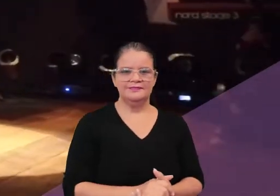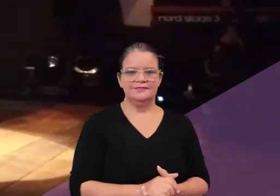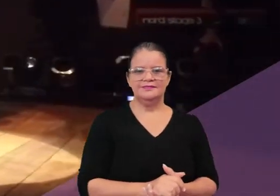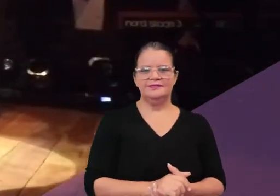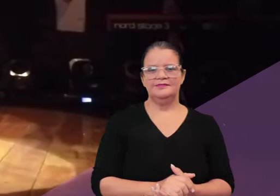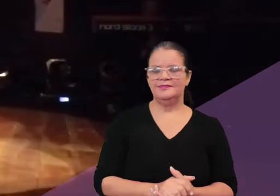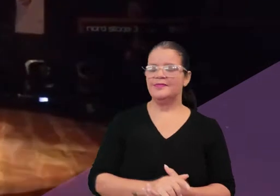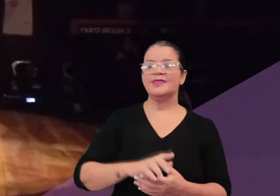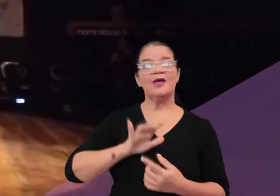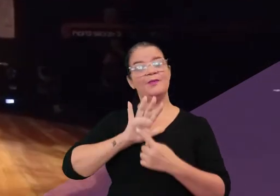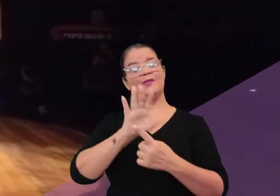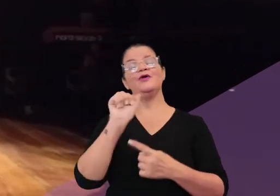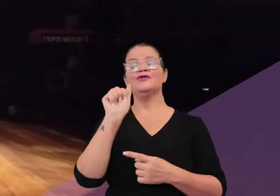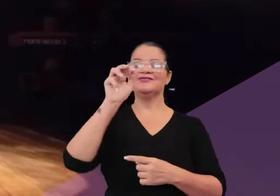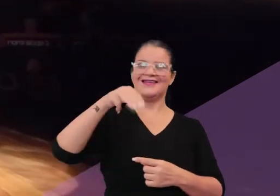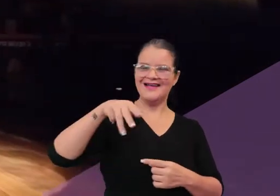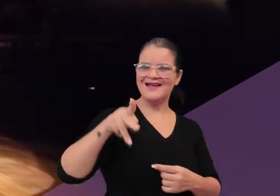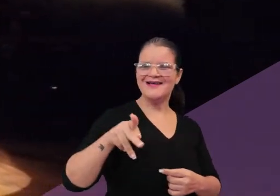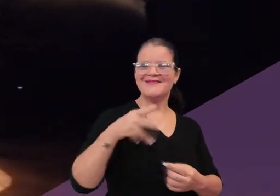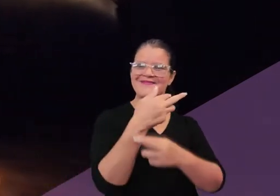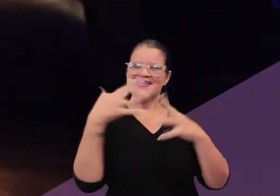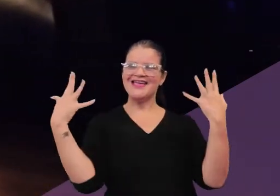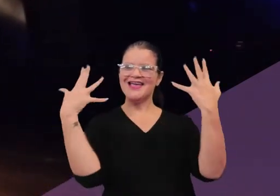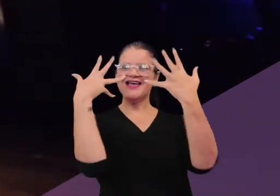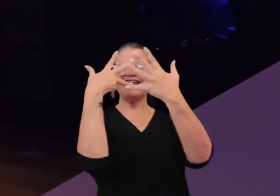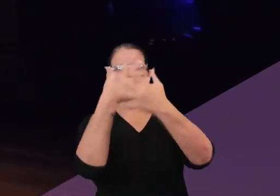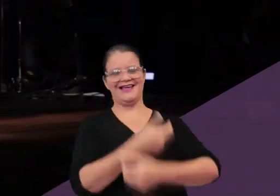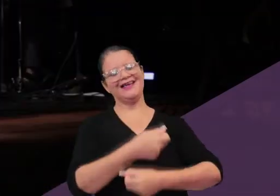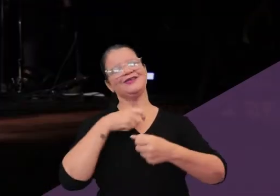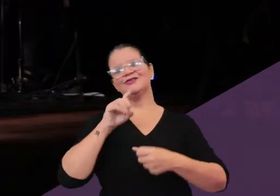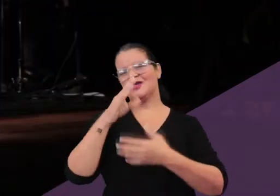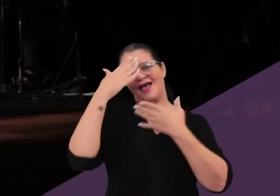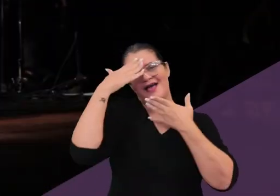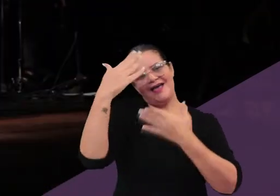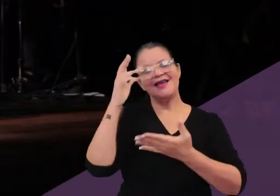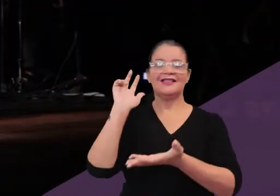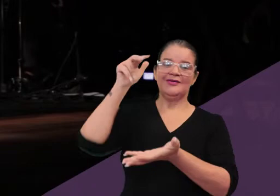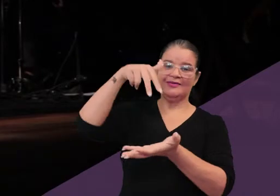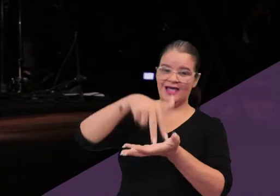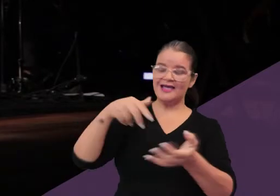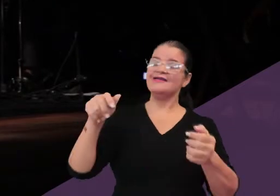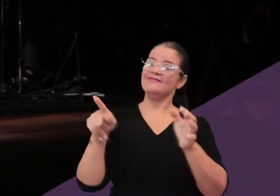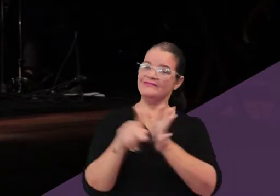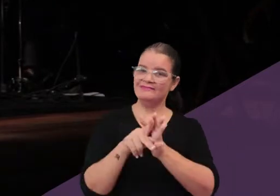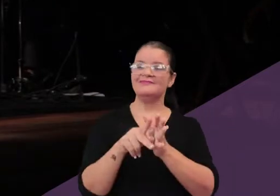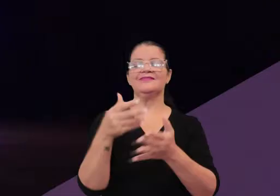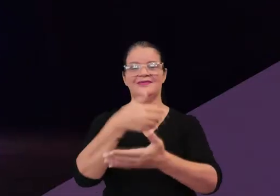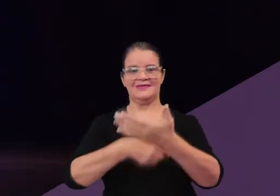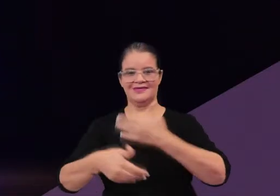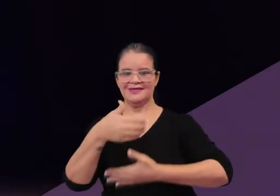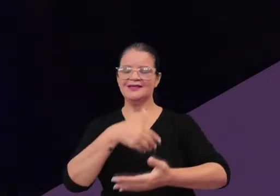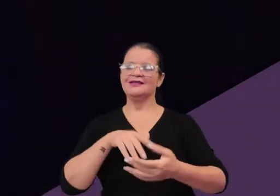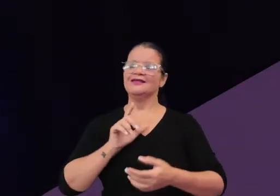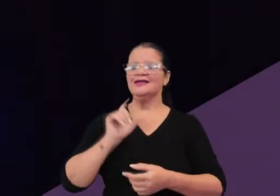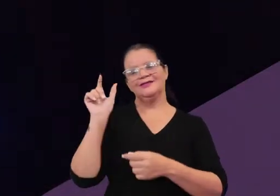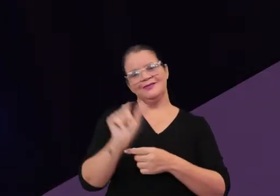orquestra AMP, coisa linda. Só gratidão de estar aqui fazendo parte desse pedacinho do festival,